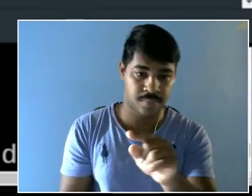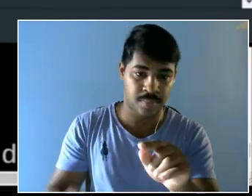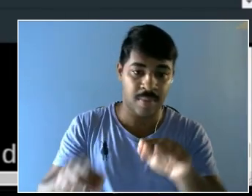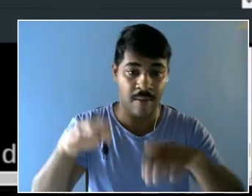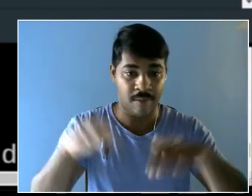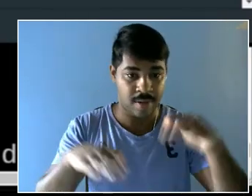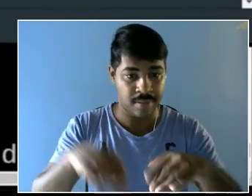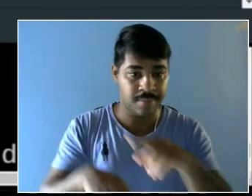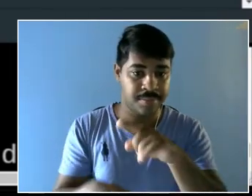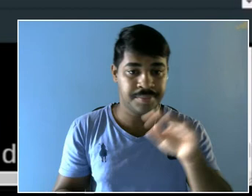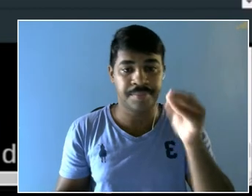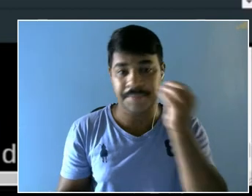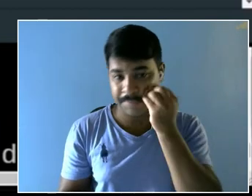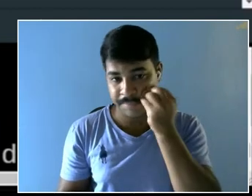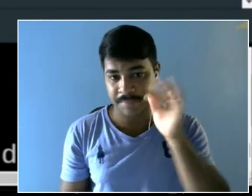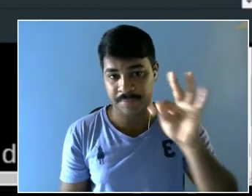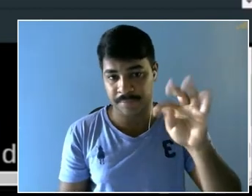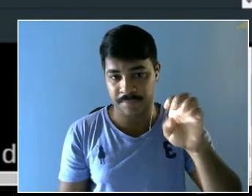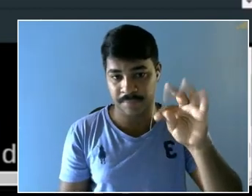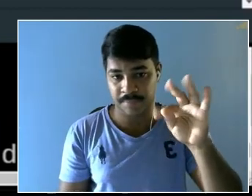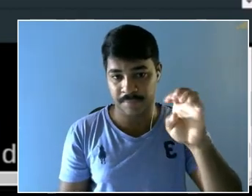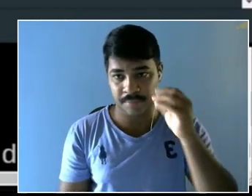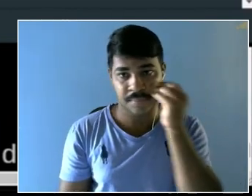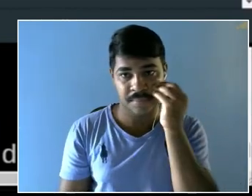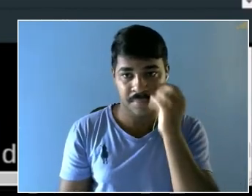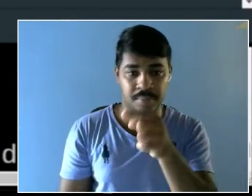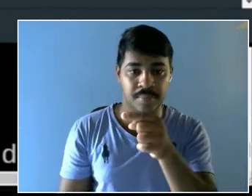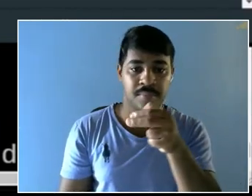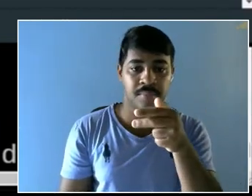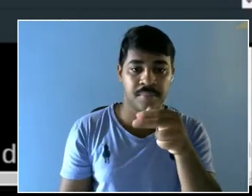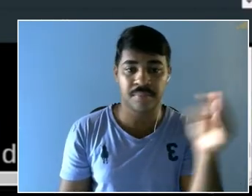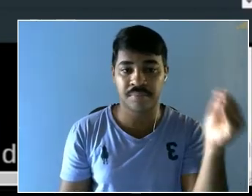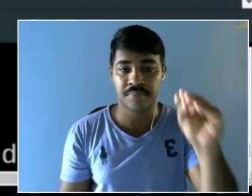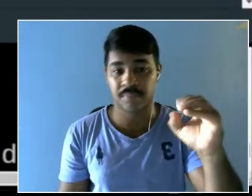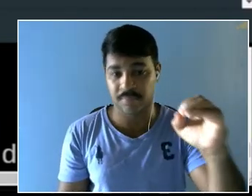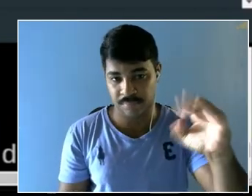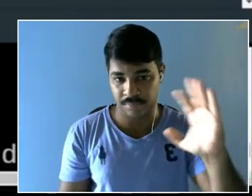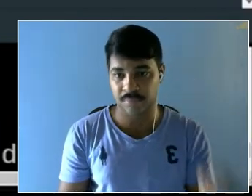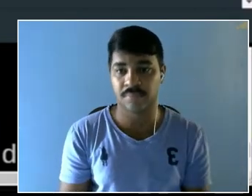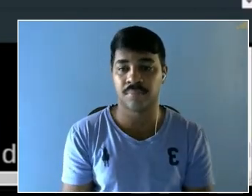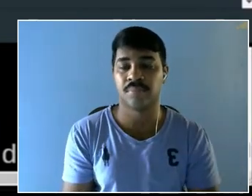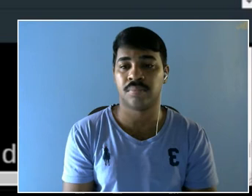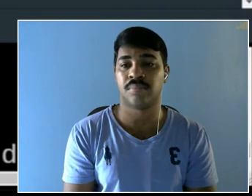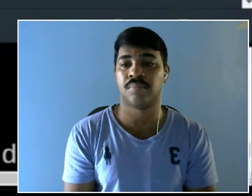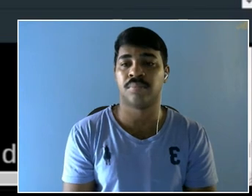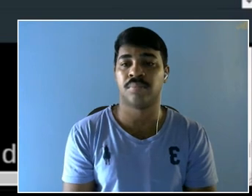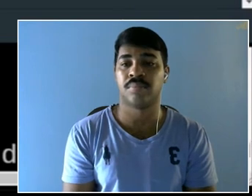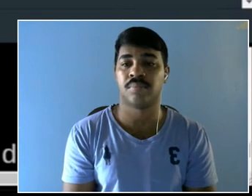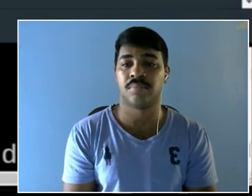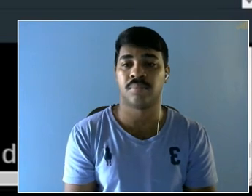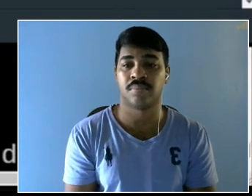Eu vou dar um número inteiro para essa variável, fica mais fácil. Teste recebe 0. Aí,